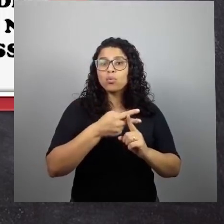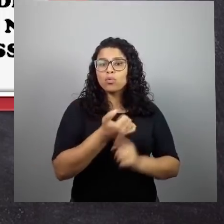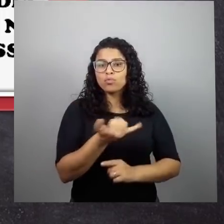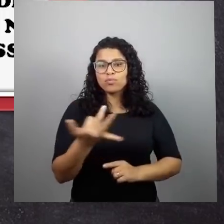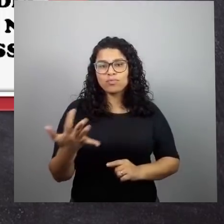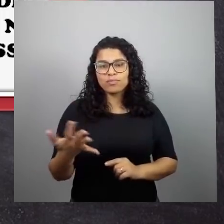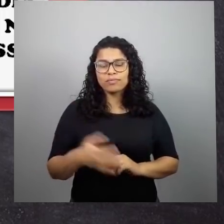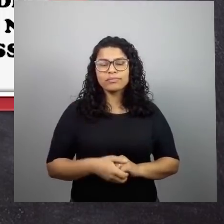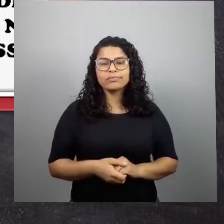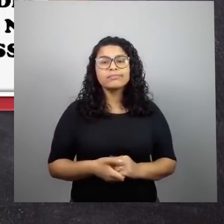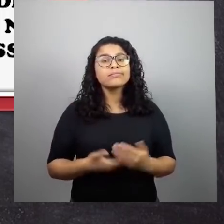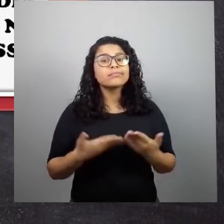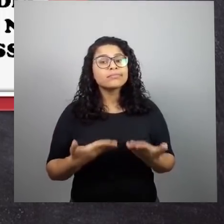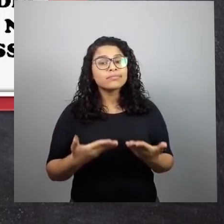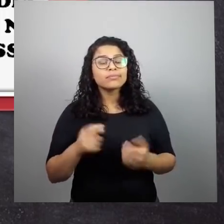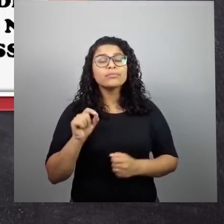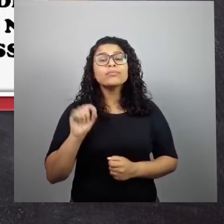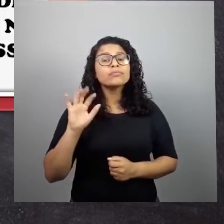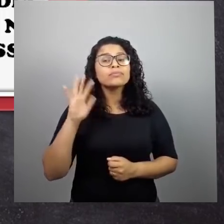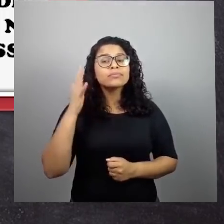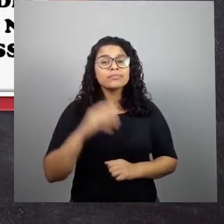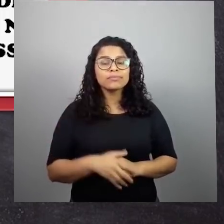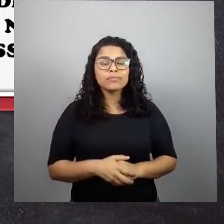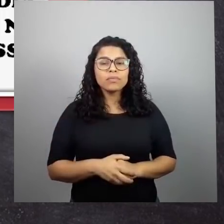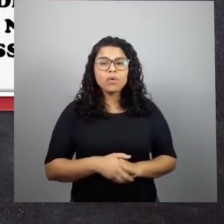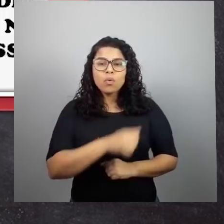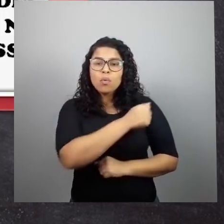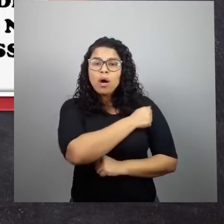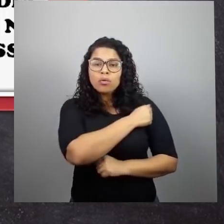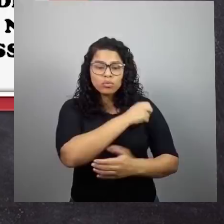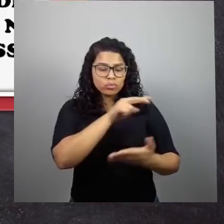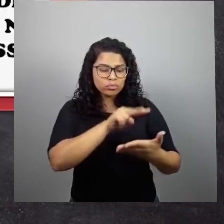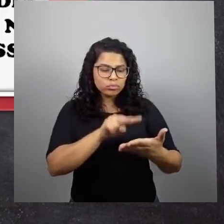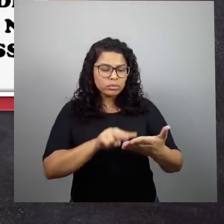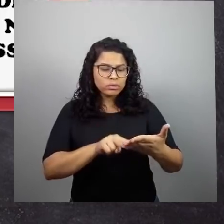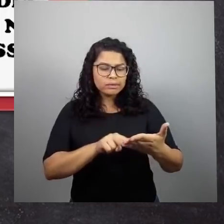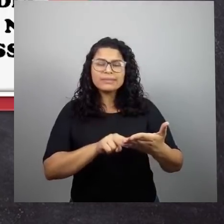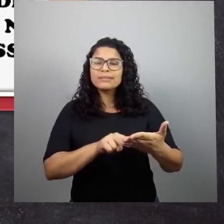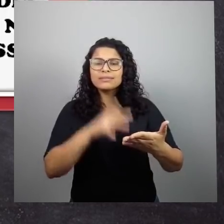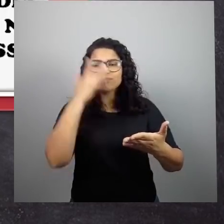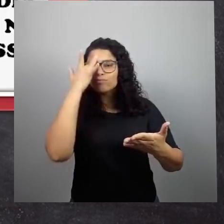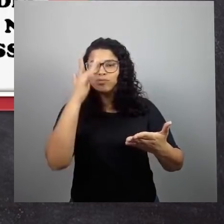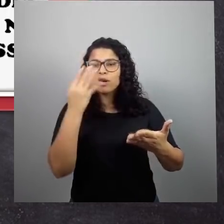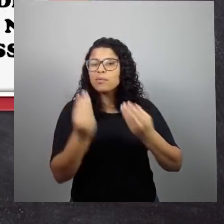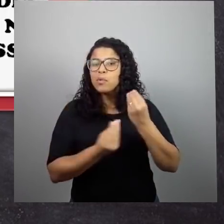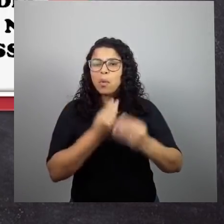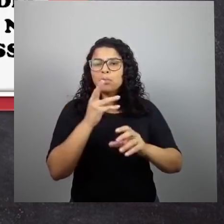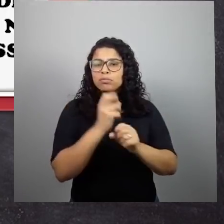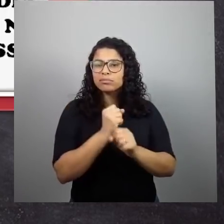muitas vezes o aluno vê esse problema e já não sabe mais o que tem que fazer.